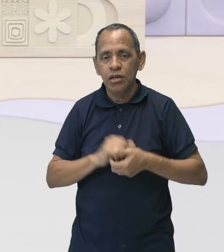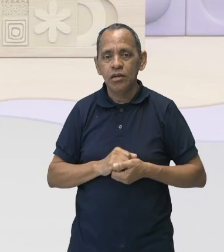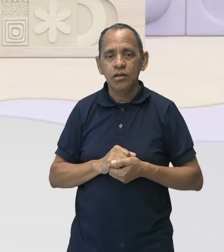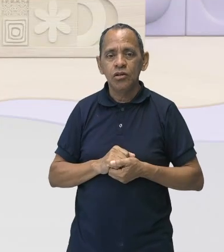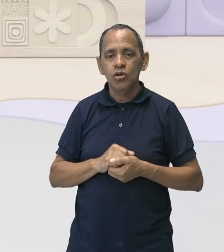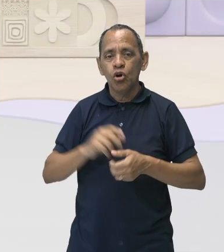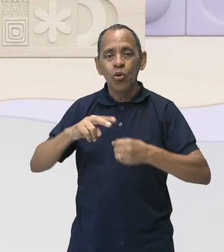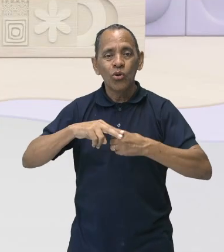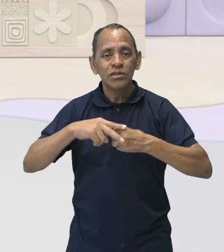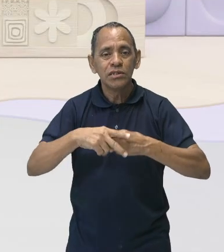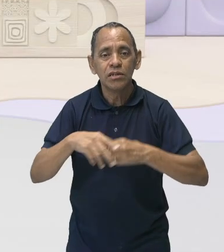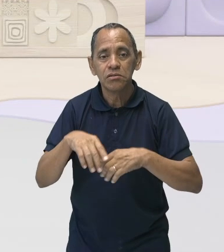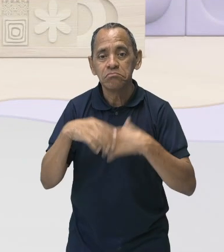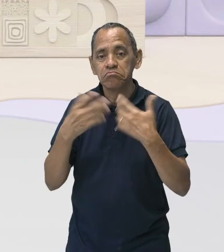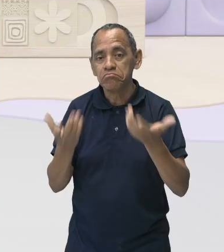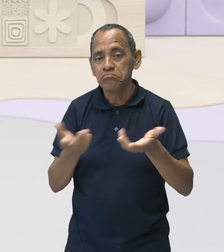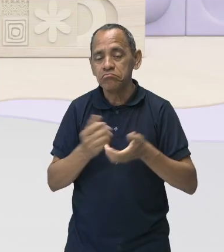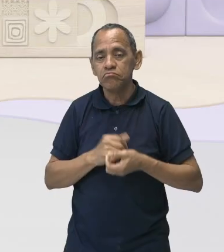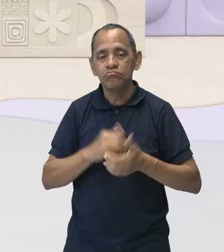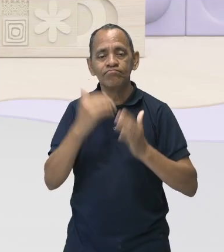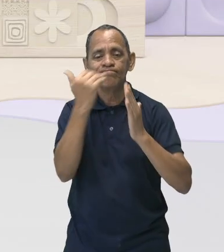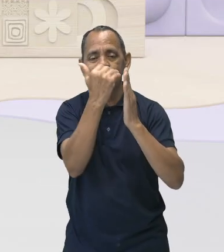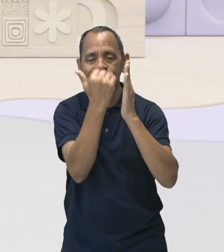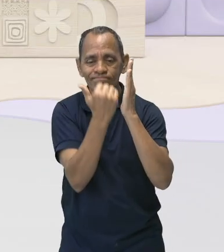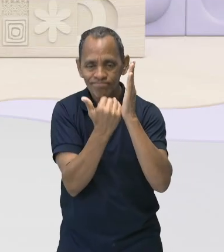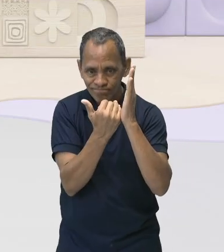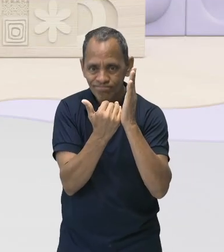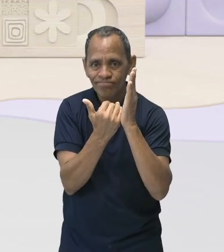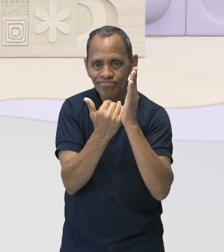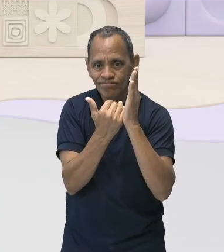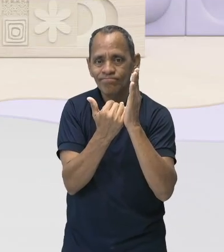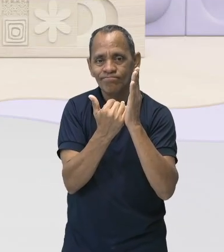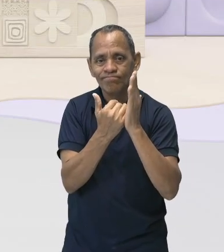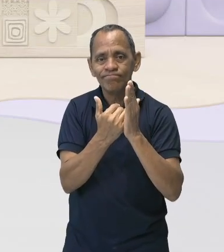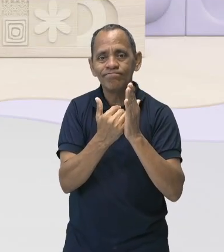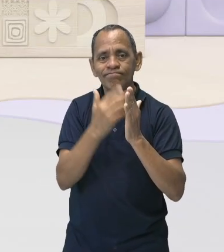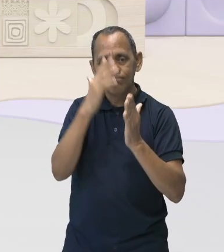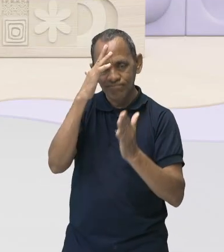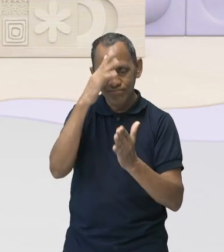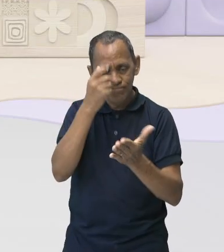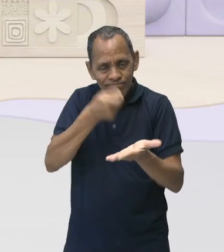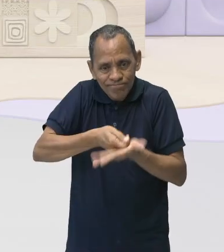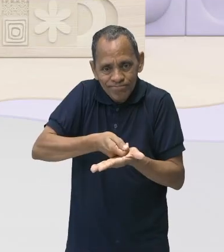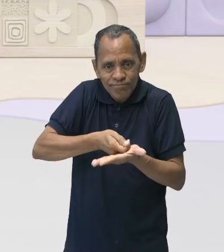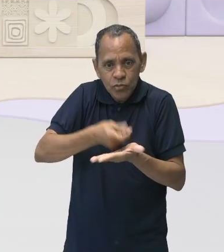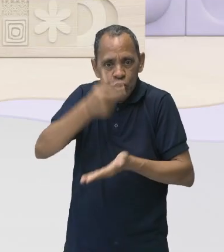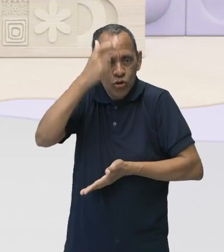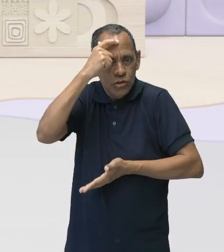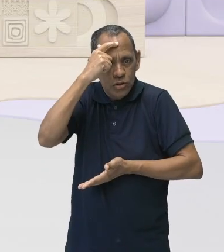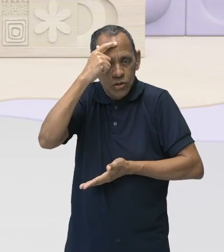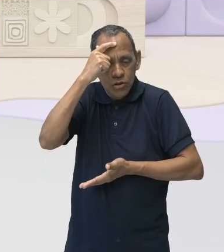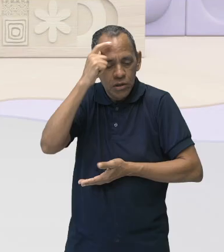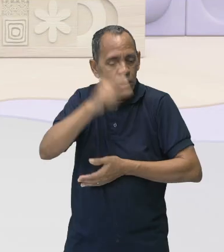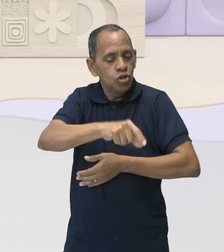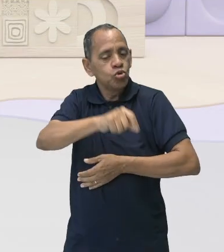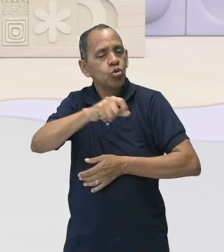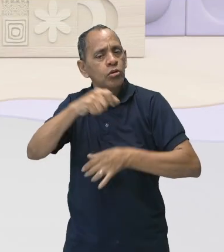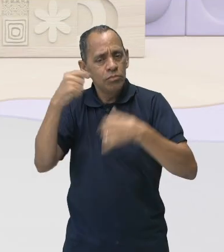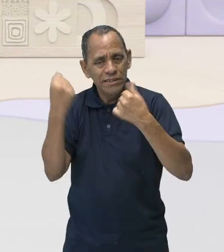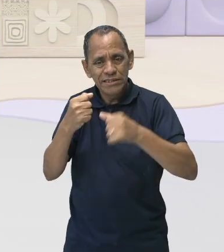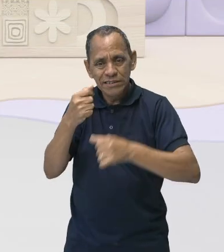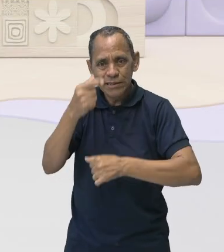exemplo, implicações no sentido de que vai te demandar decisões conscientes. As escolhas têm que ser bem